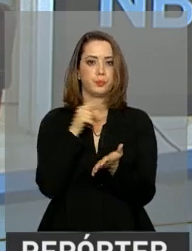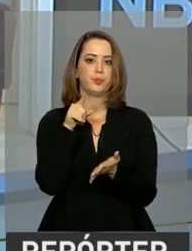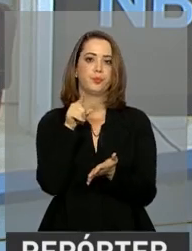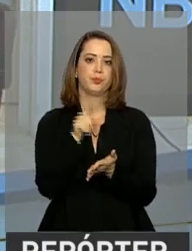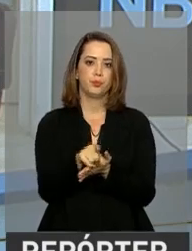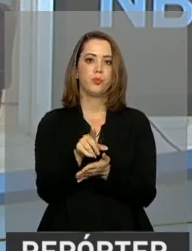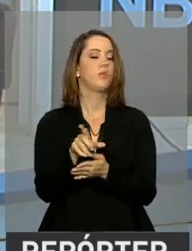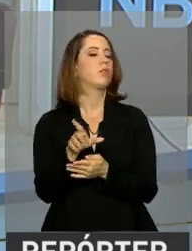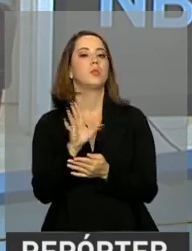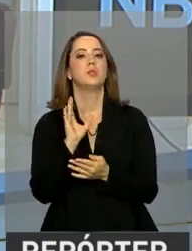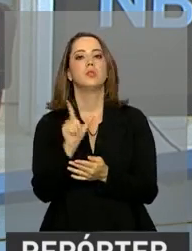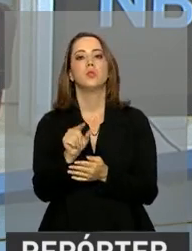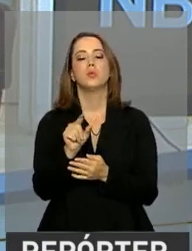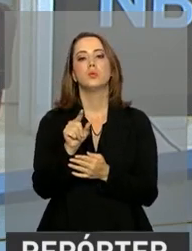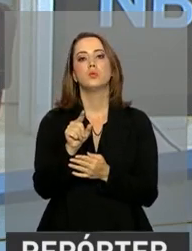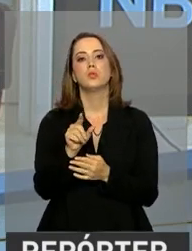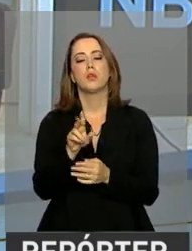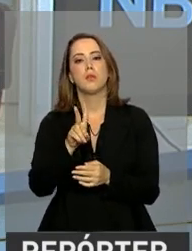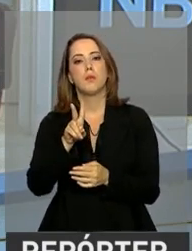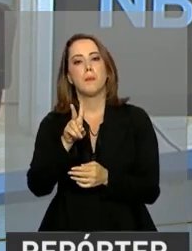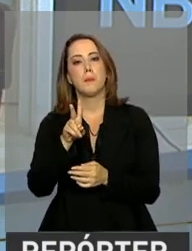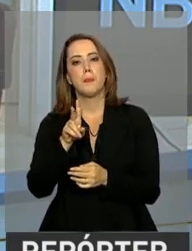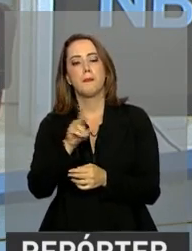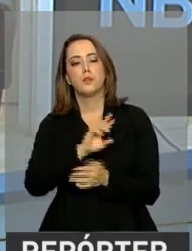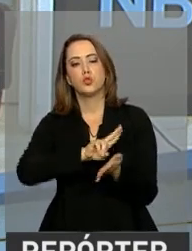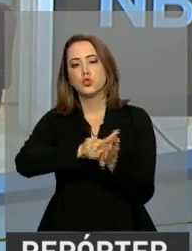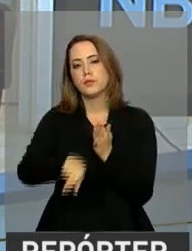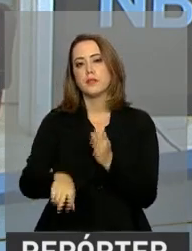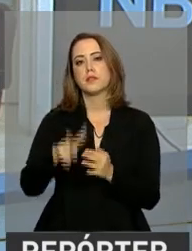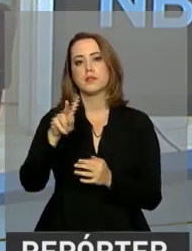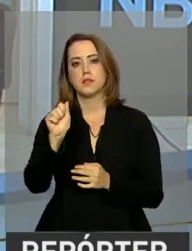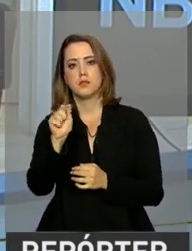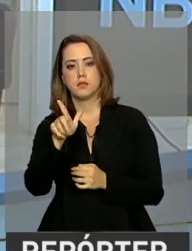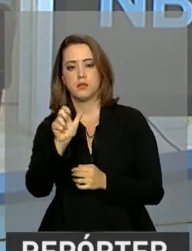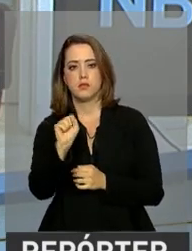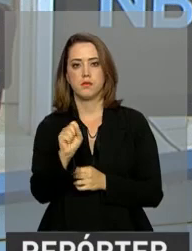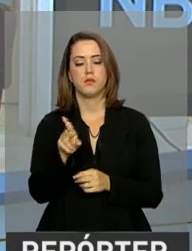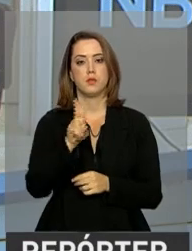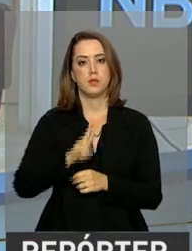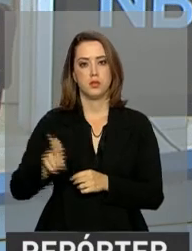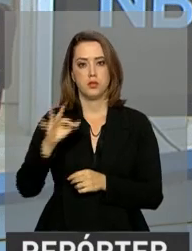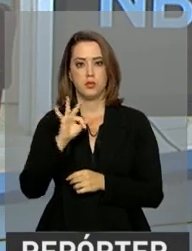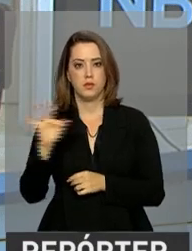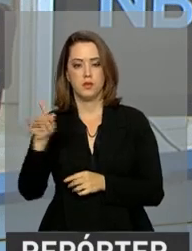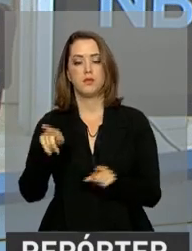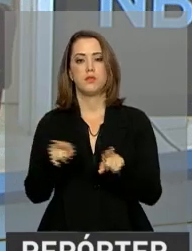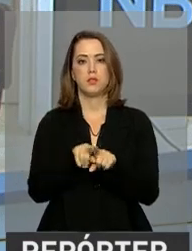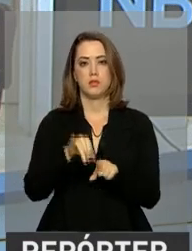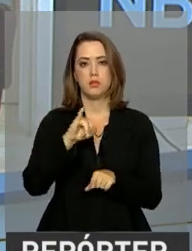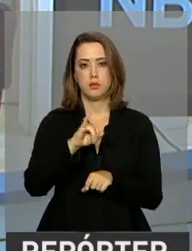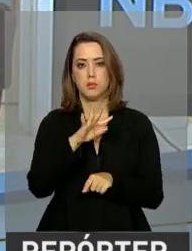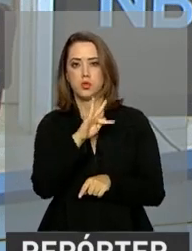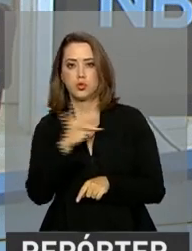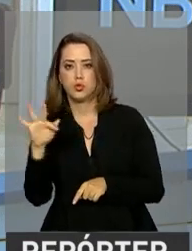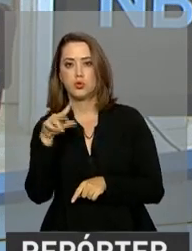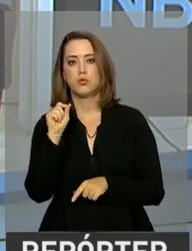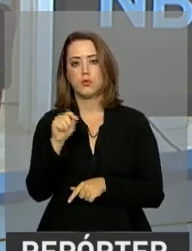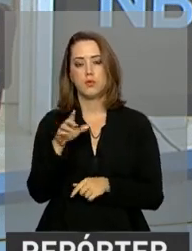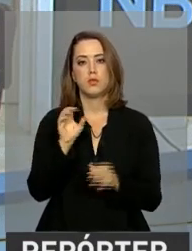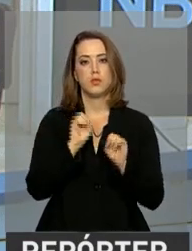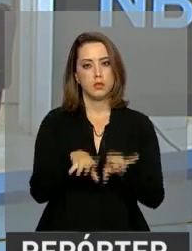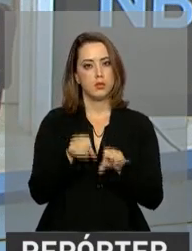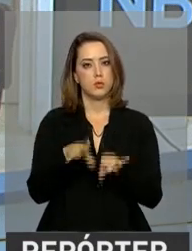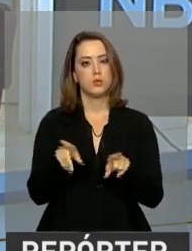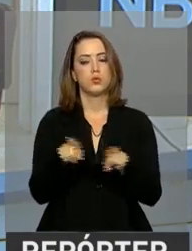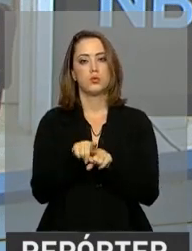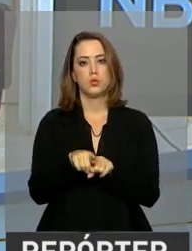de Seleção Unificada seleciona candidatos a vagas em universidades federais e institutos federais de educação com base